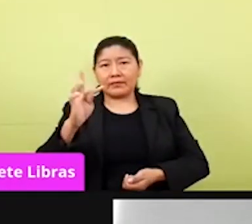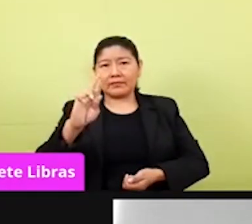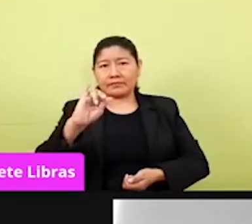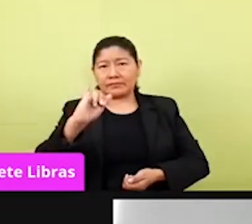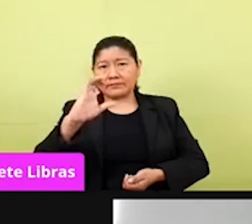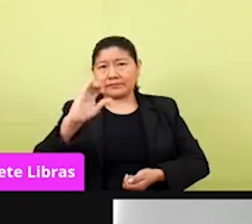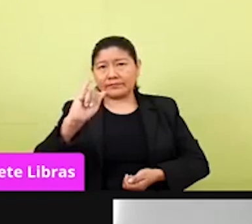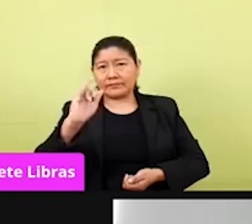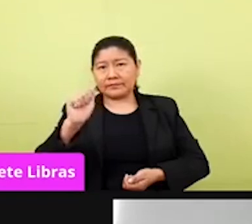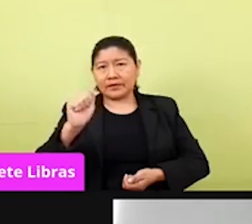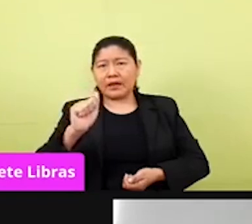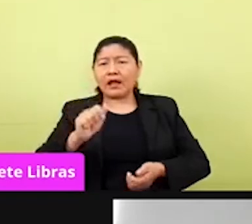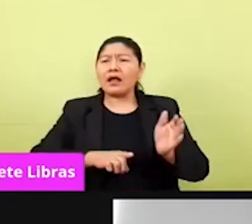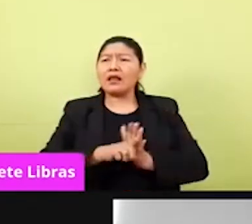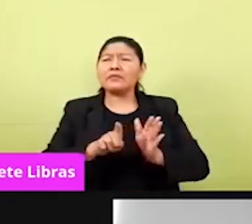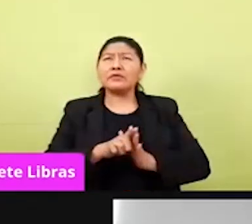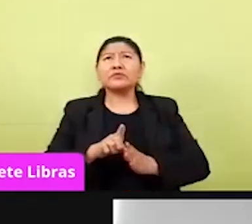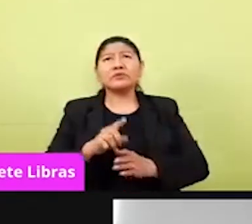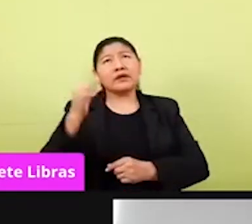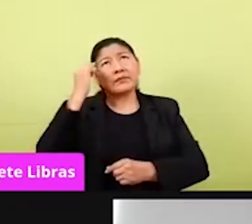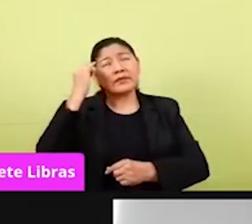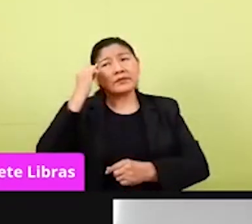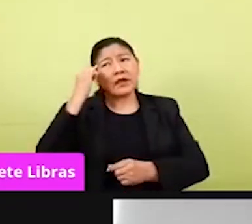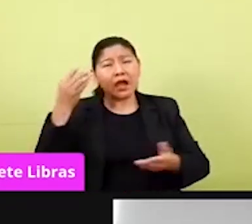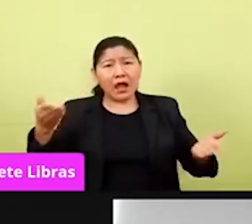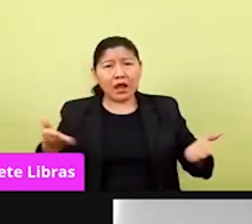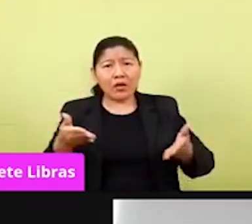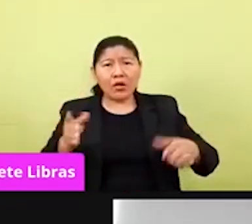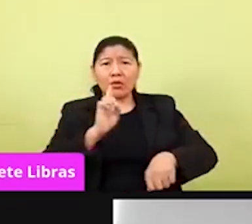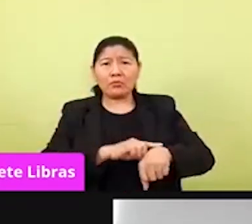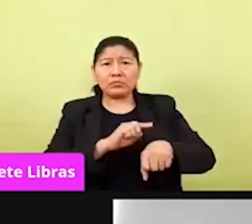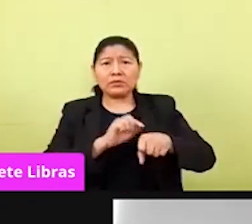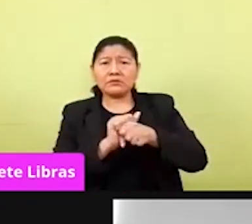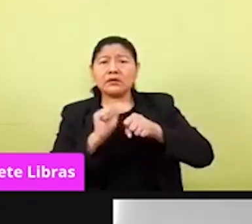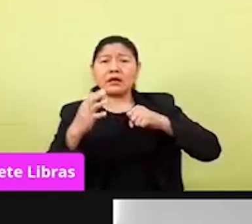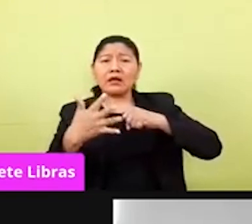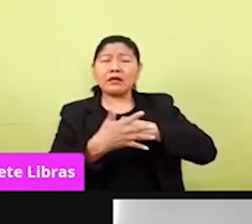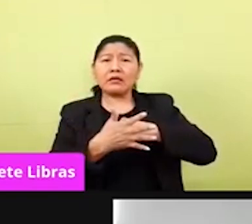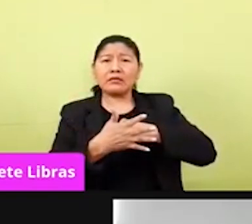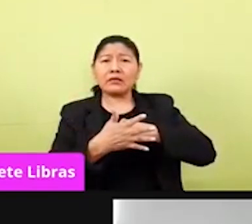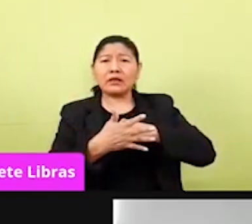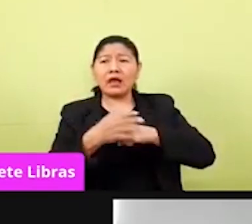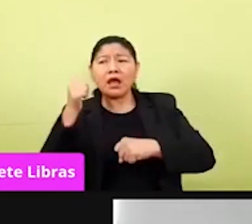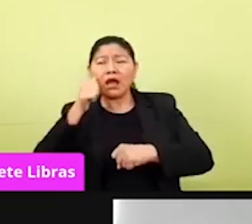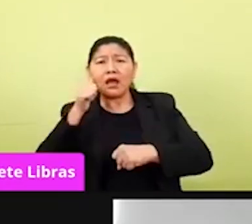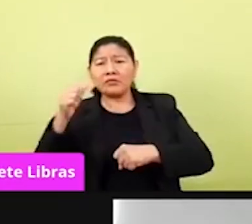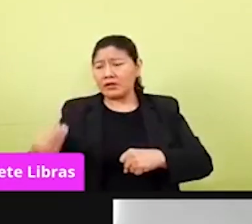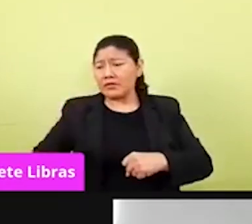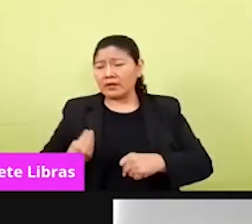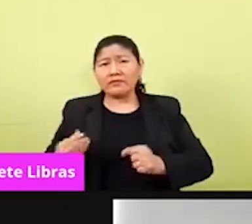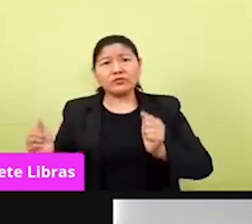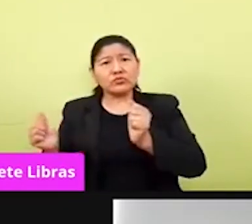colocação. E agora em tempos de pandemia, a vítima fica convivendo com seu agressor, né? Aí nós temos